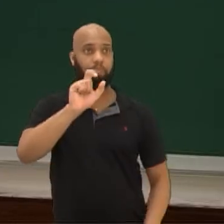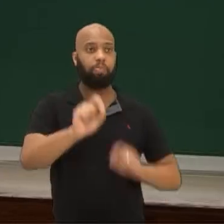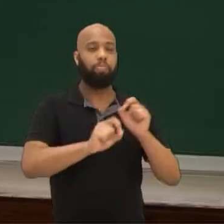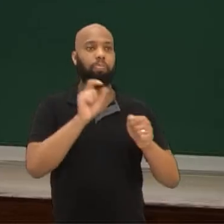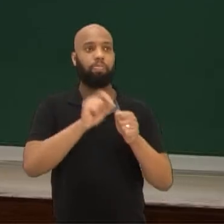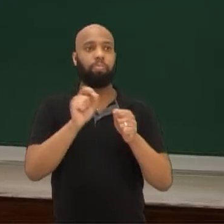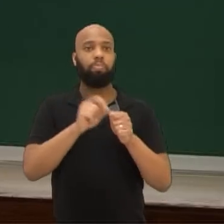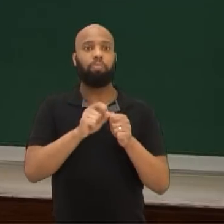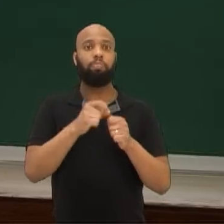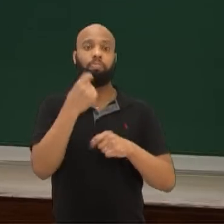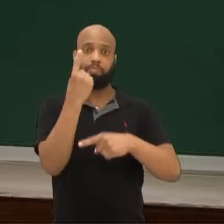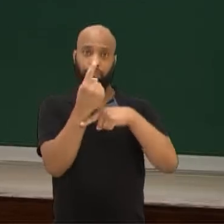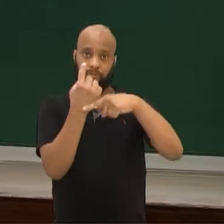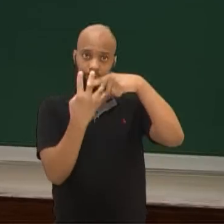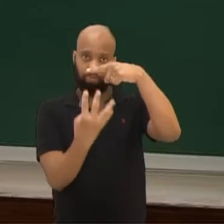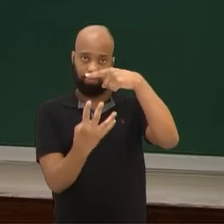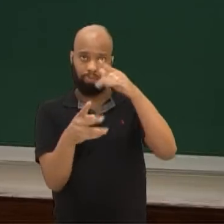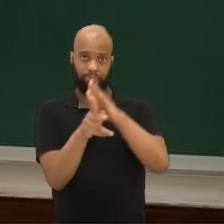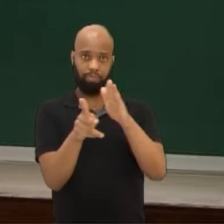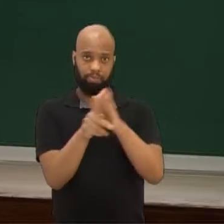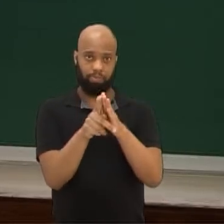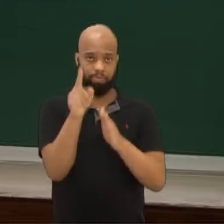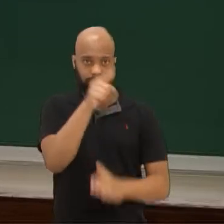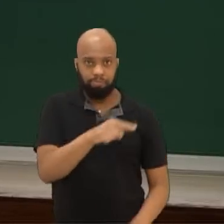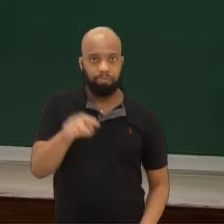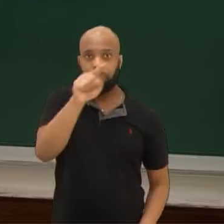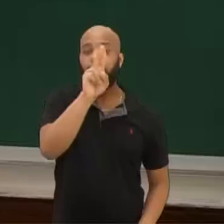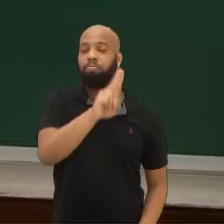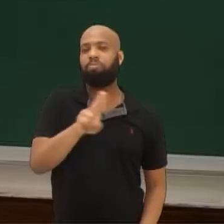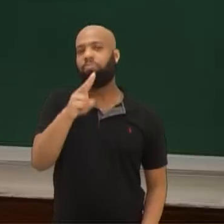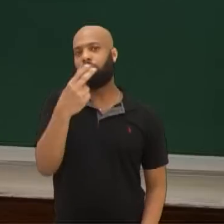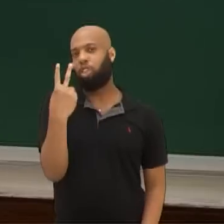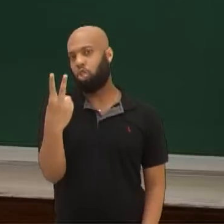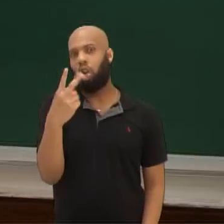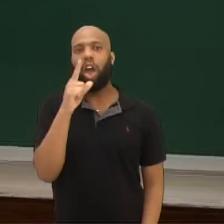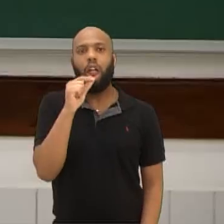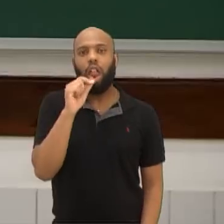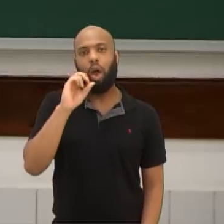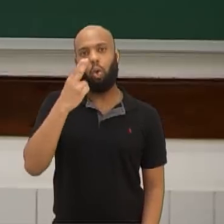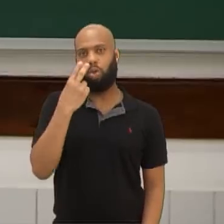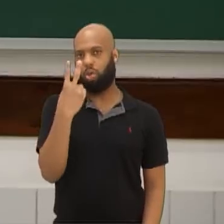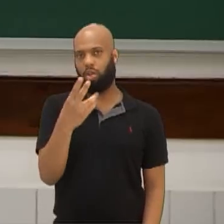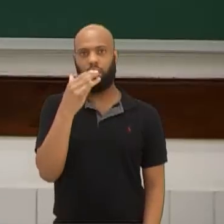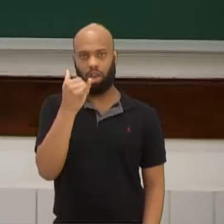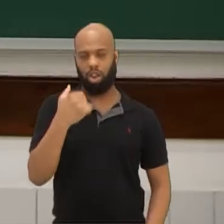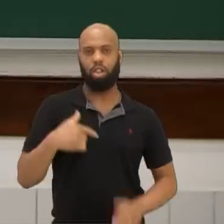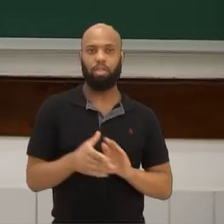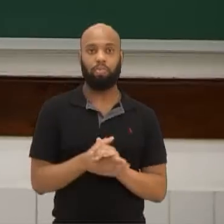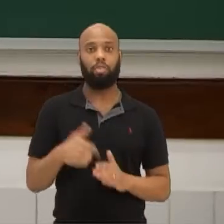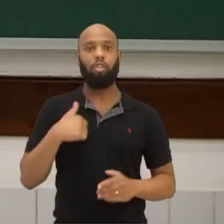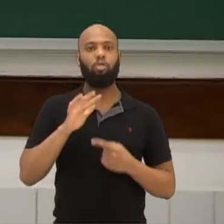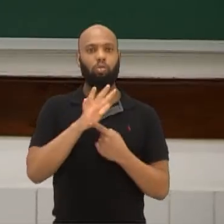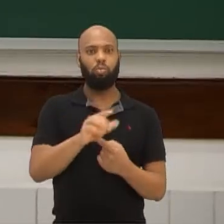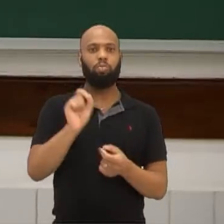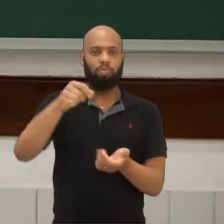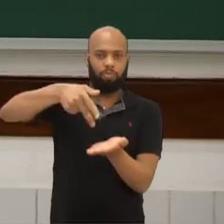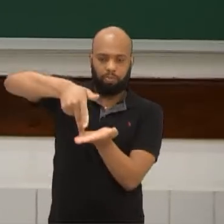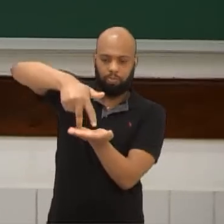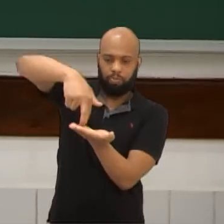quê? O ângulo de 1/4 da volta, certo? Usando os 2 lápis ou as 2 canetas. A professora trouxe aqui para vocês